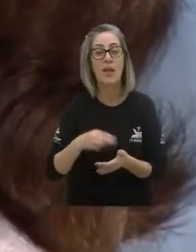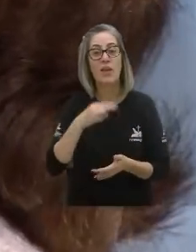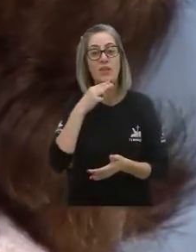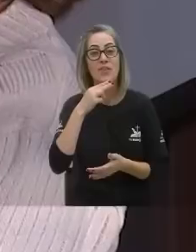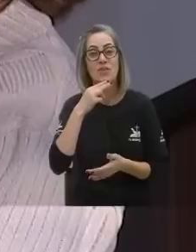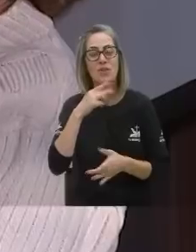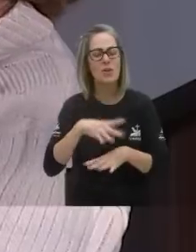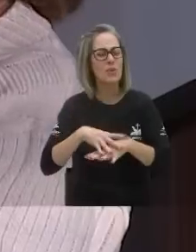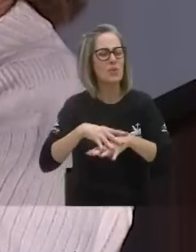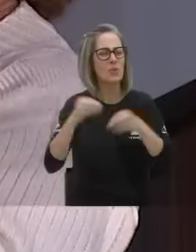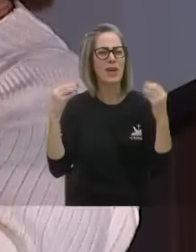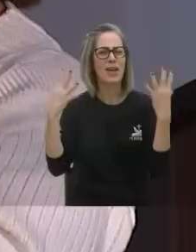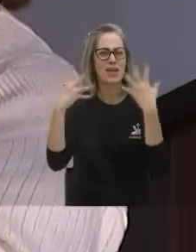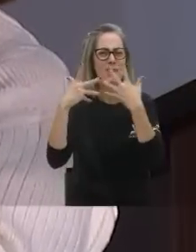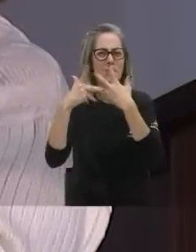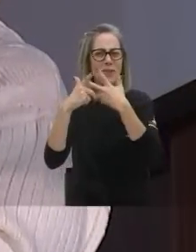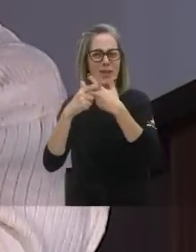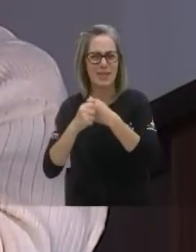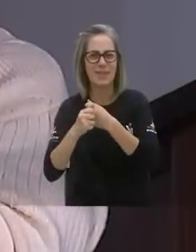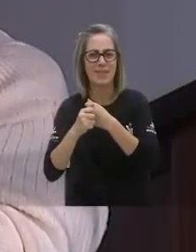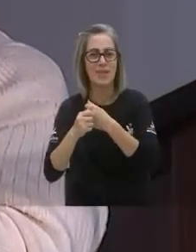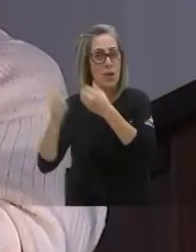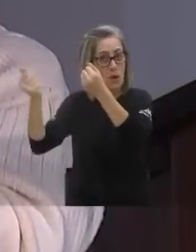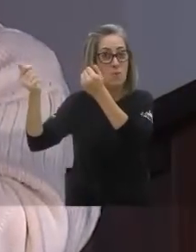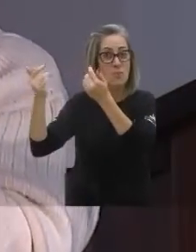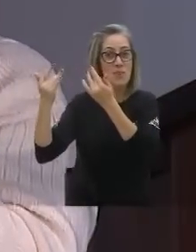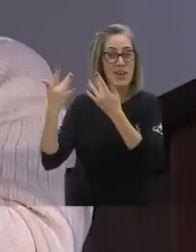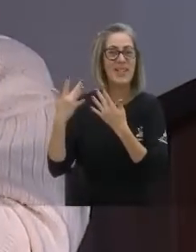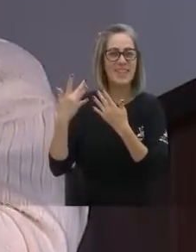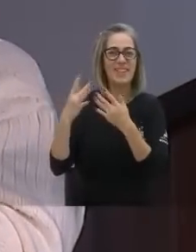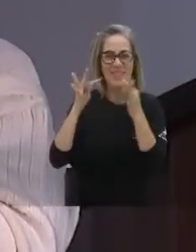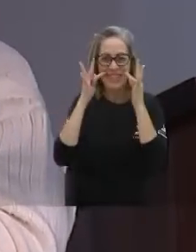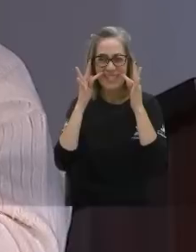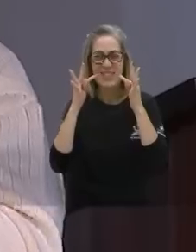Amém. Lindo, lindo, lindo. É mais uma graça testemunhada. Graça recebida. É